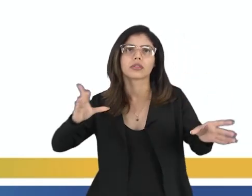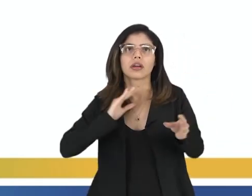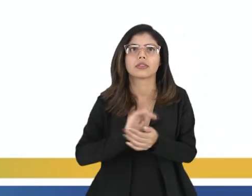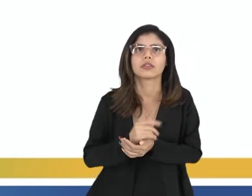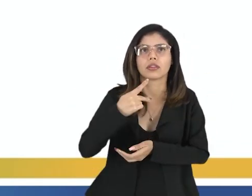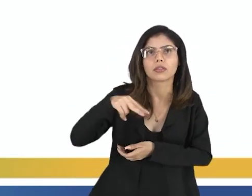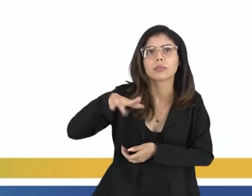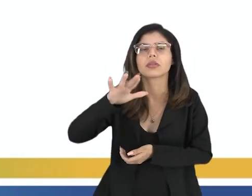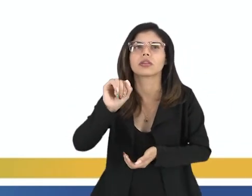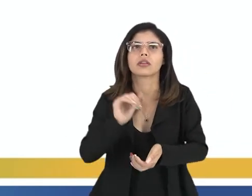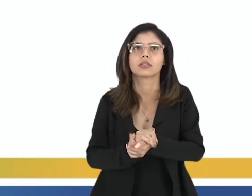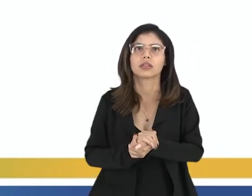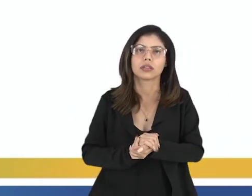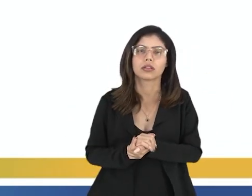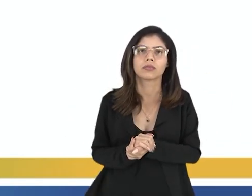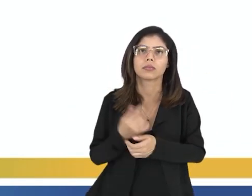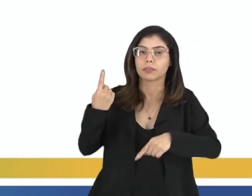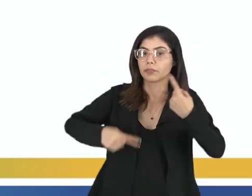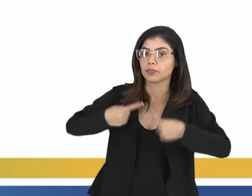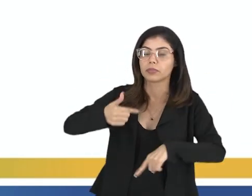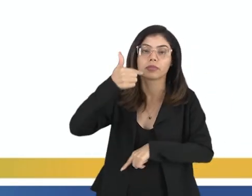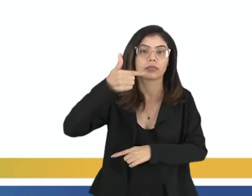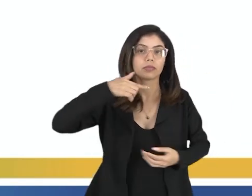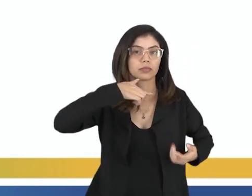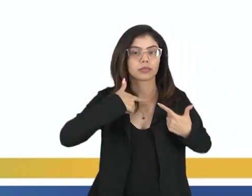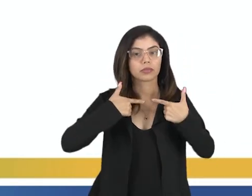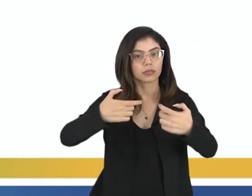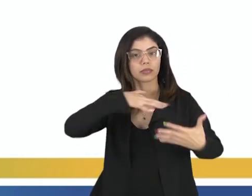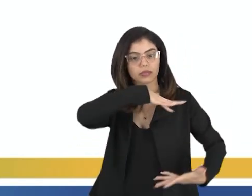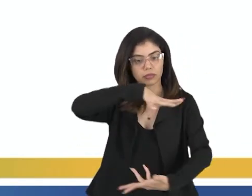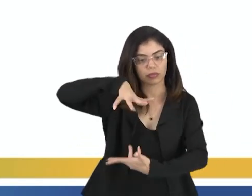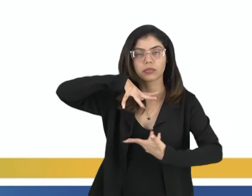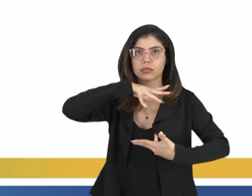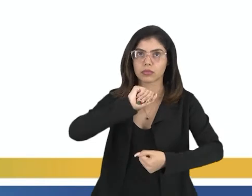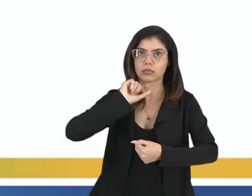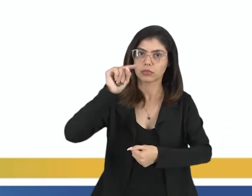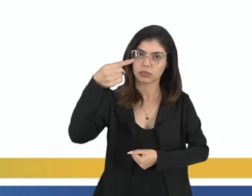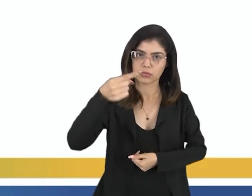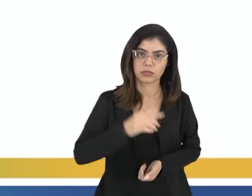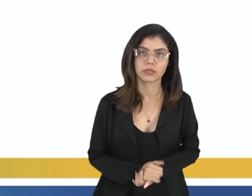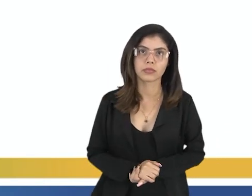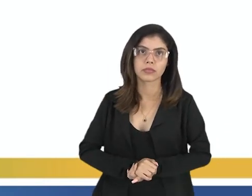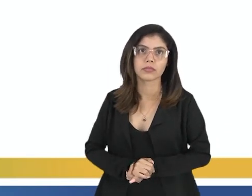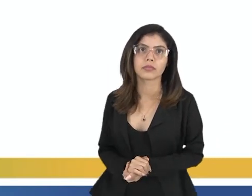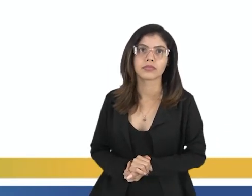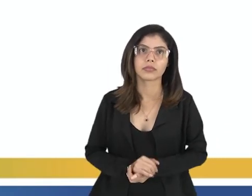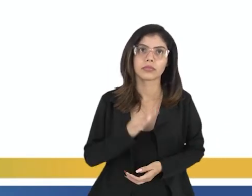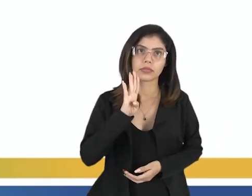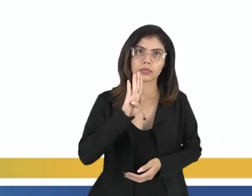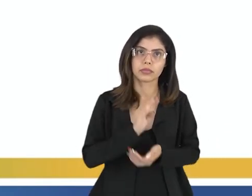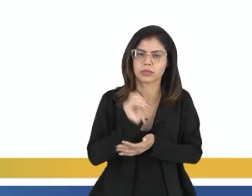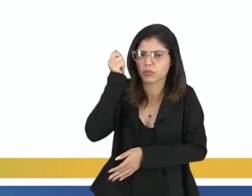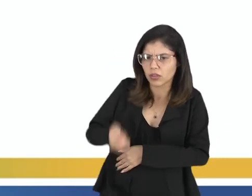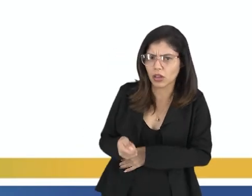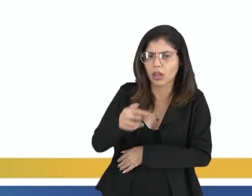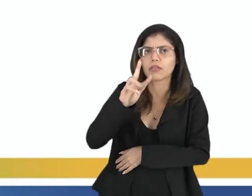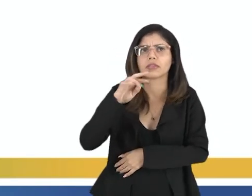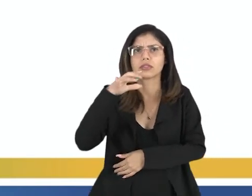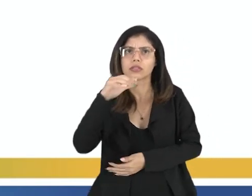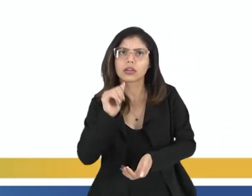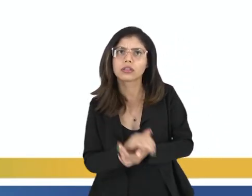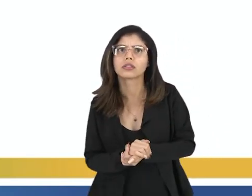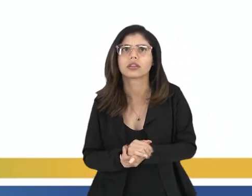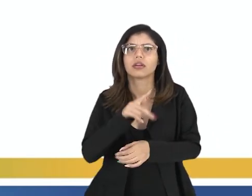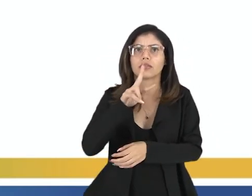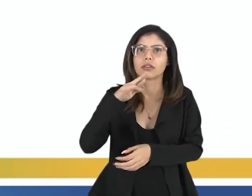instituições democráticas no panorama da polarização política após a Segunda Guerra Mundial. B. As ditaduras